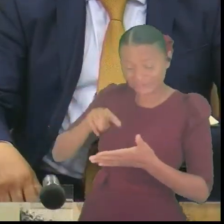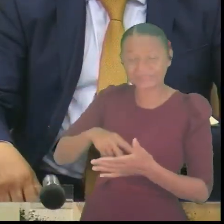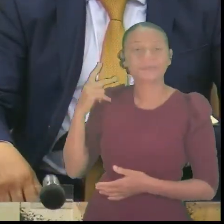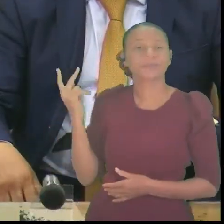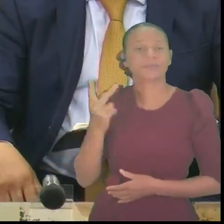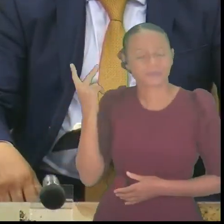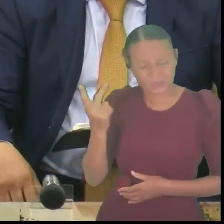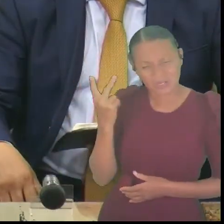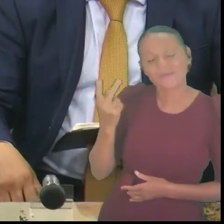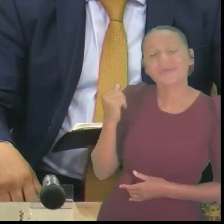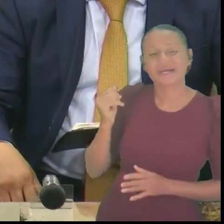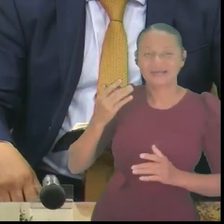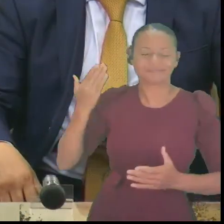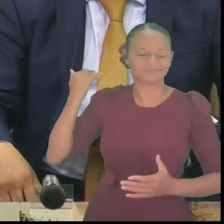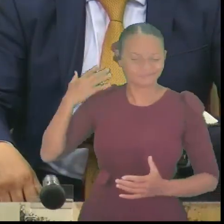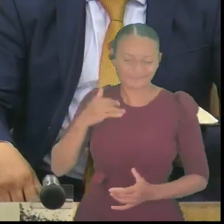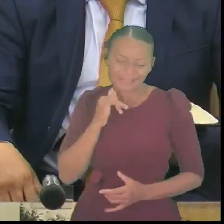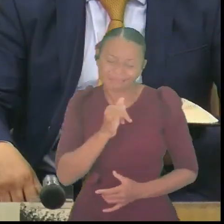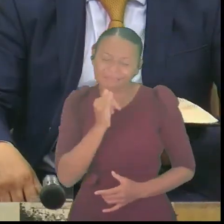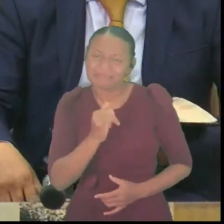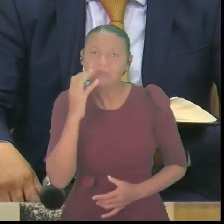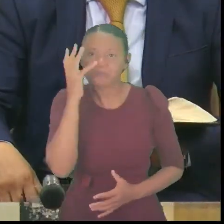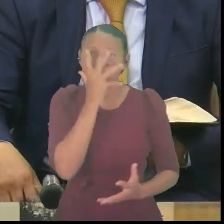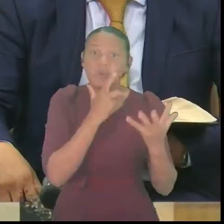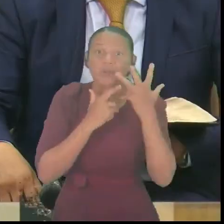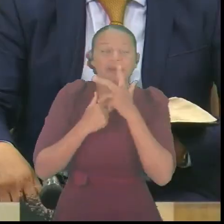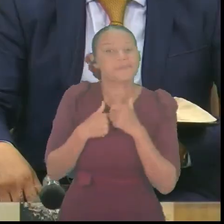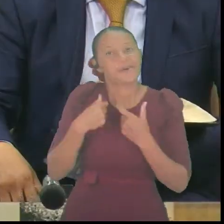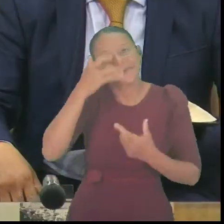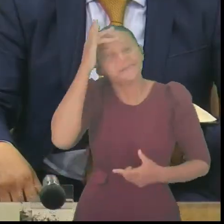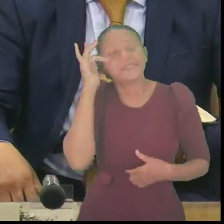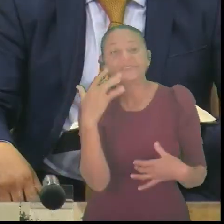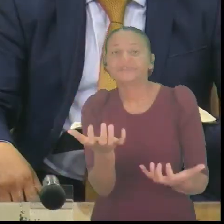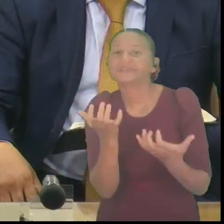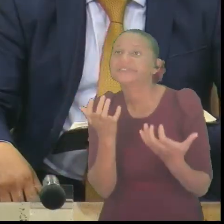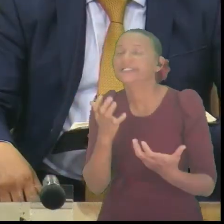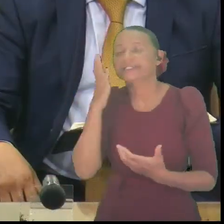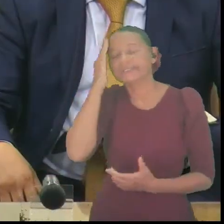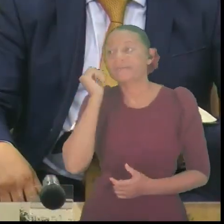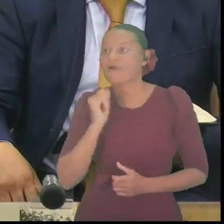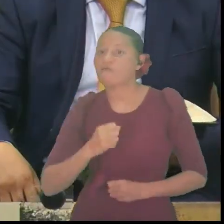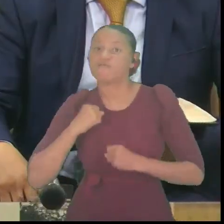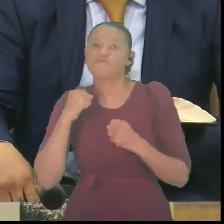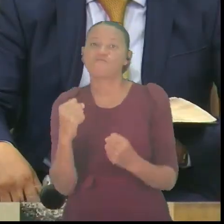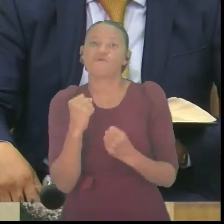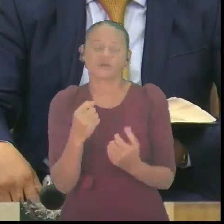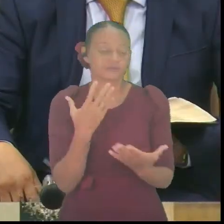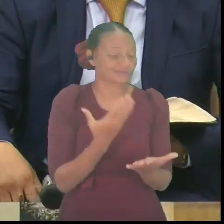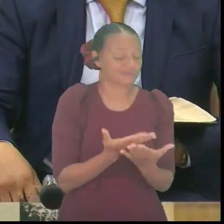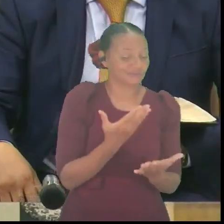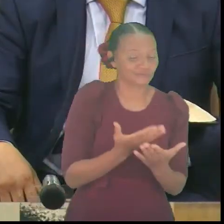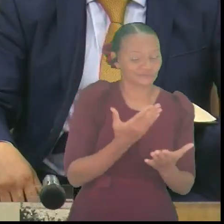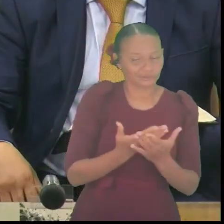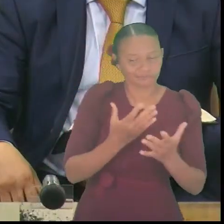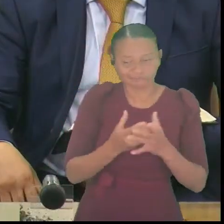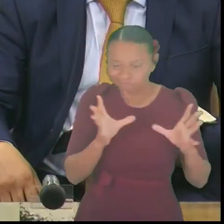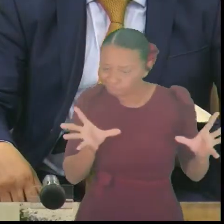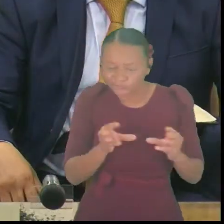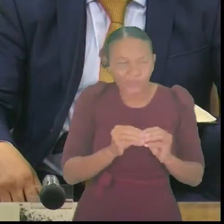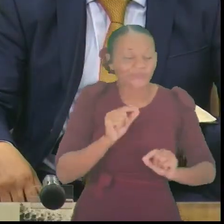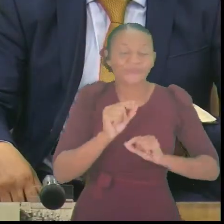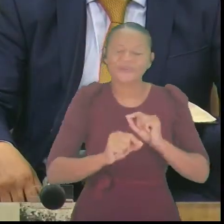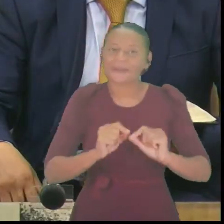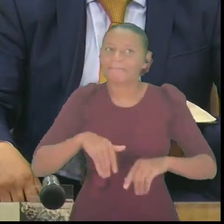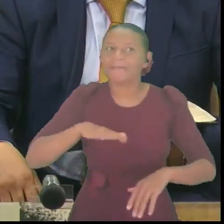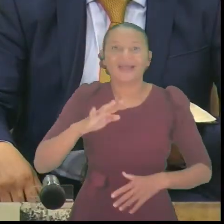uma ilustração muito bonita de alguém que queria saber o que existia de mais forte, e nos seus estudos ele chegou à conclusão que o que existia